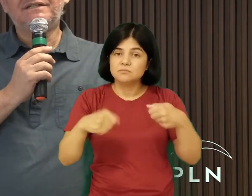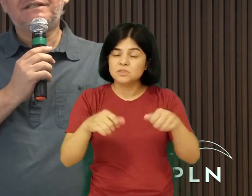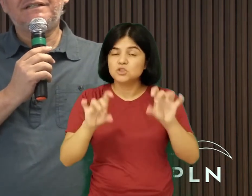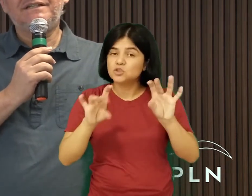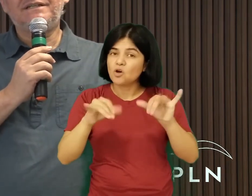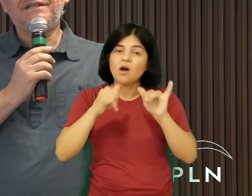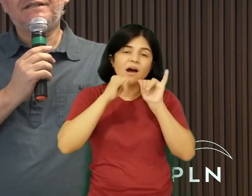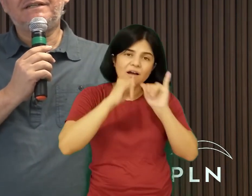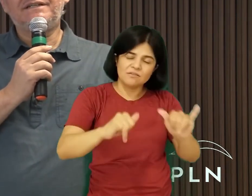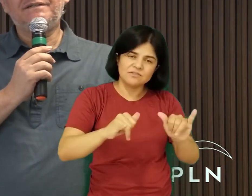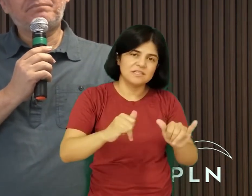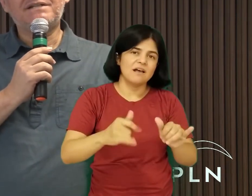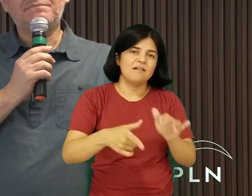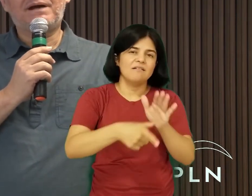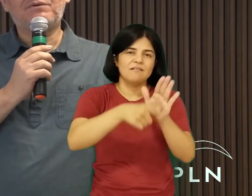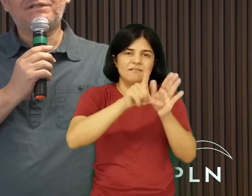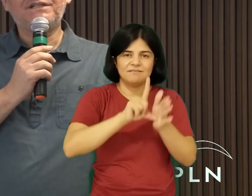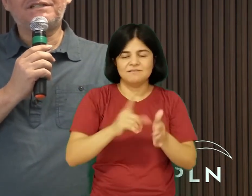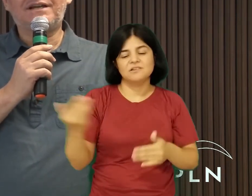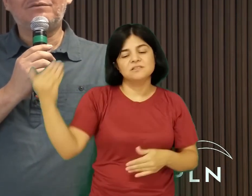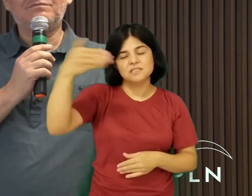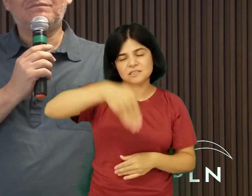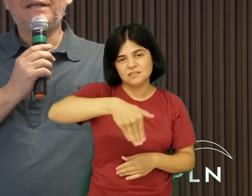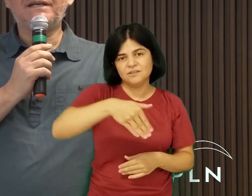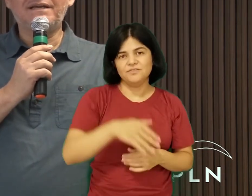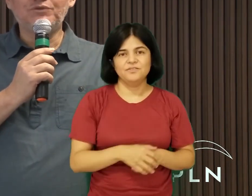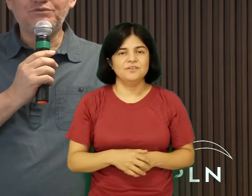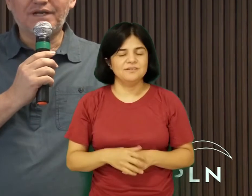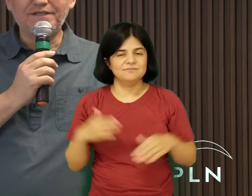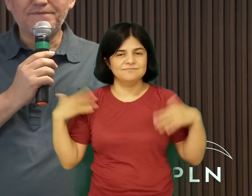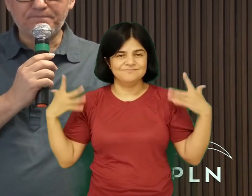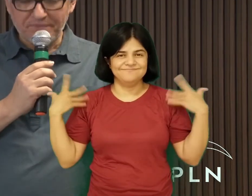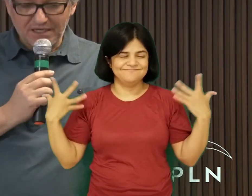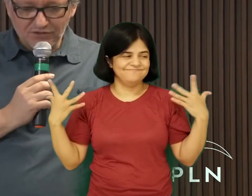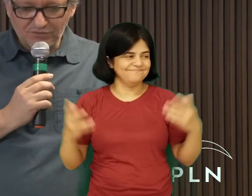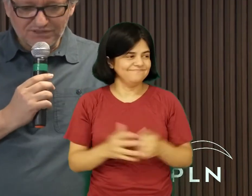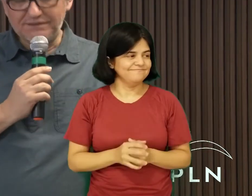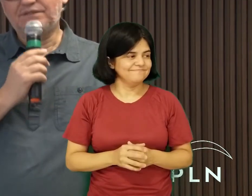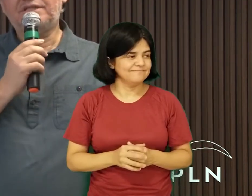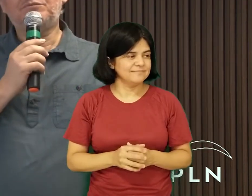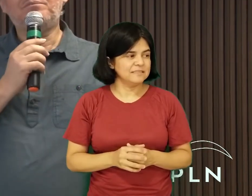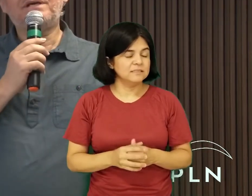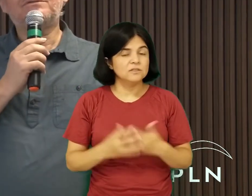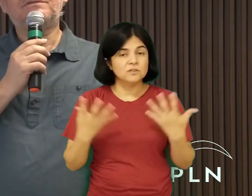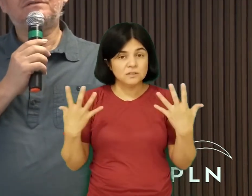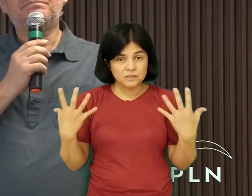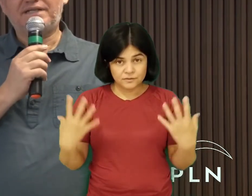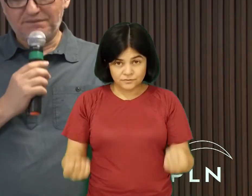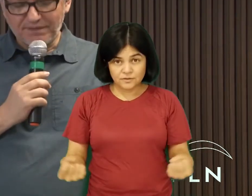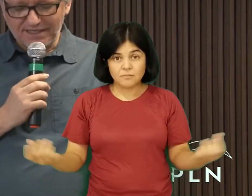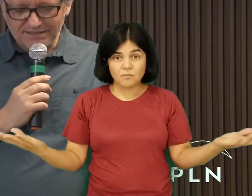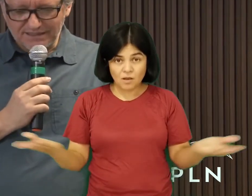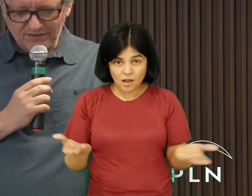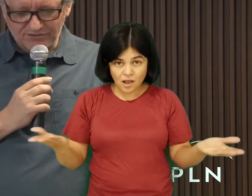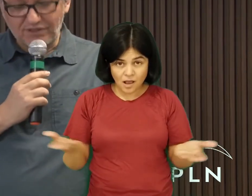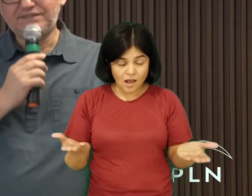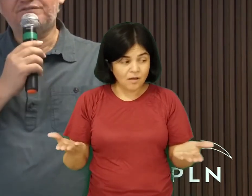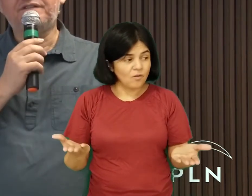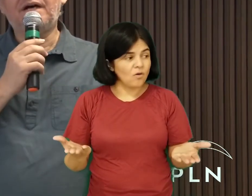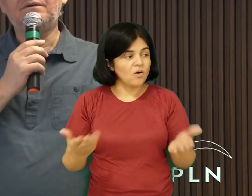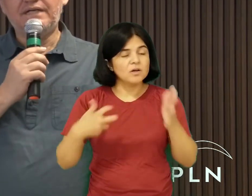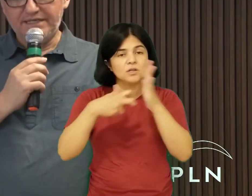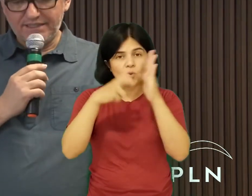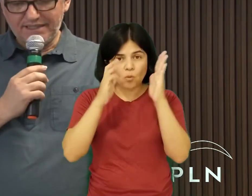inscrição e participar com a gente, será uma alegria muito grande. Nós vamos então, nesse momento, participar da nossa